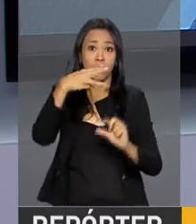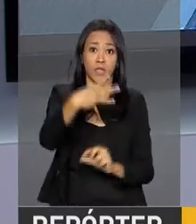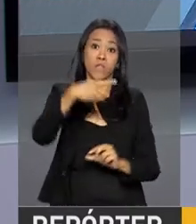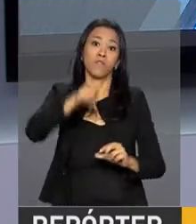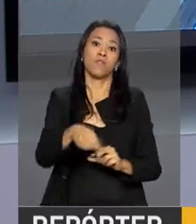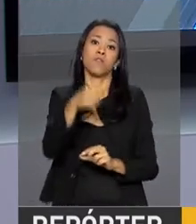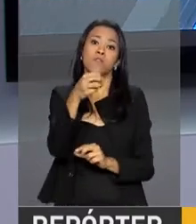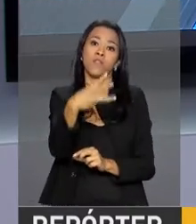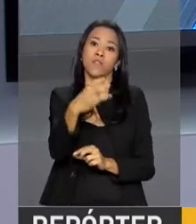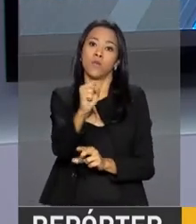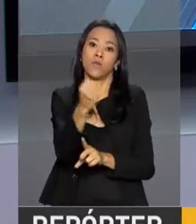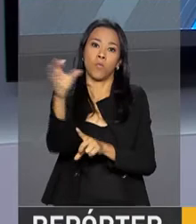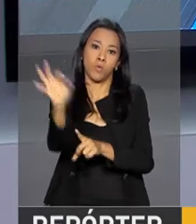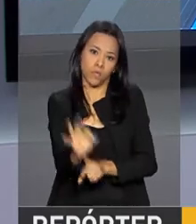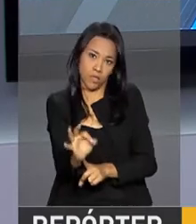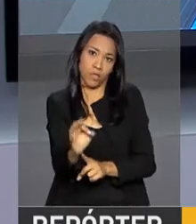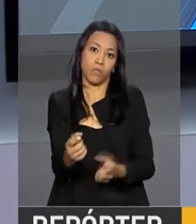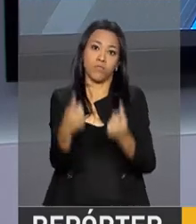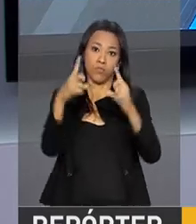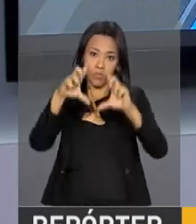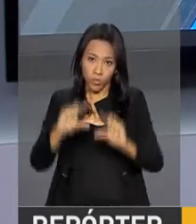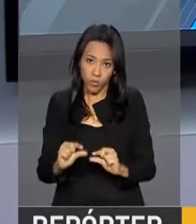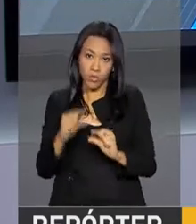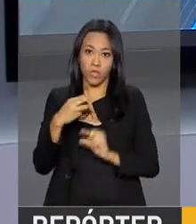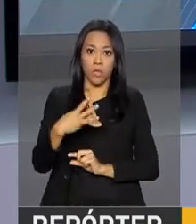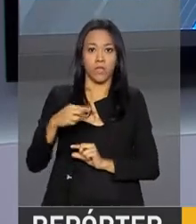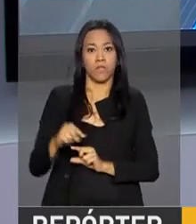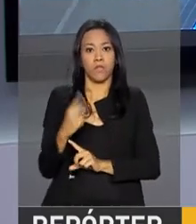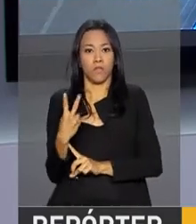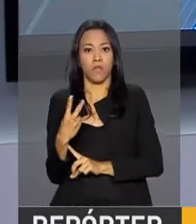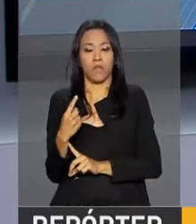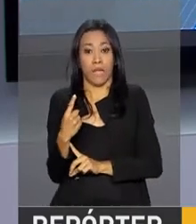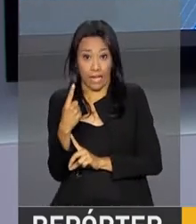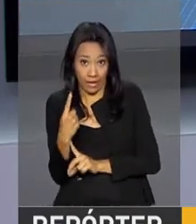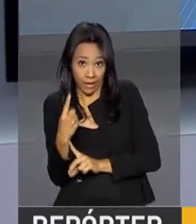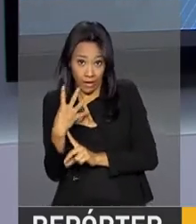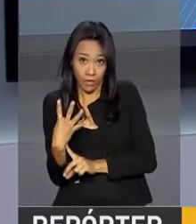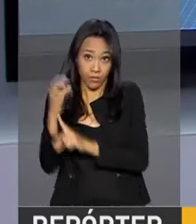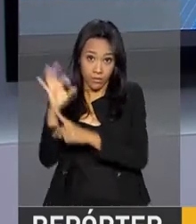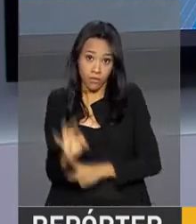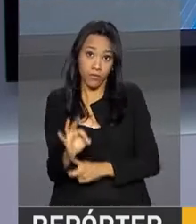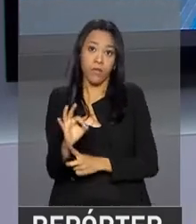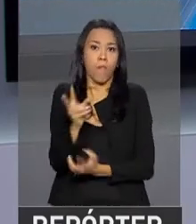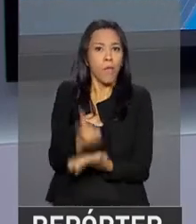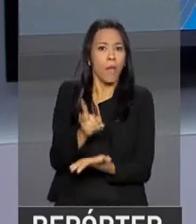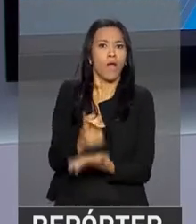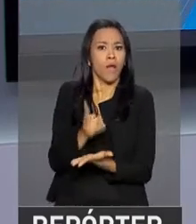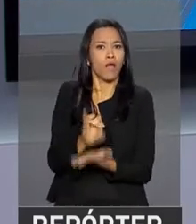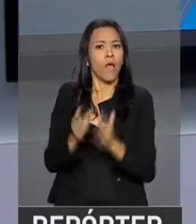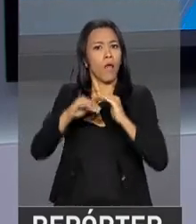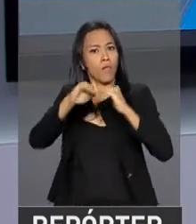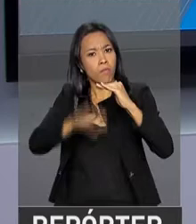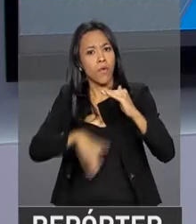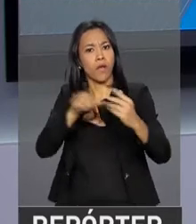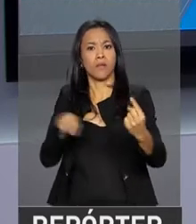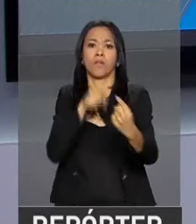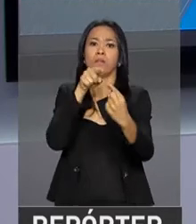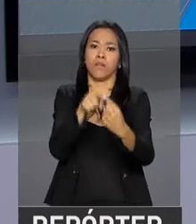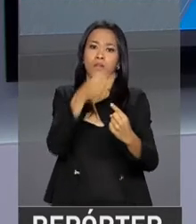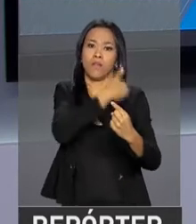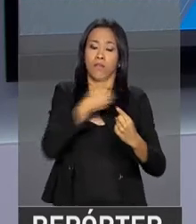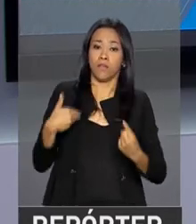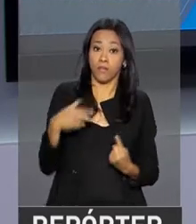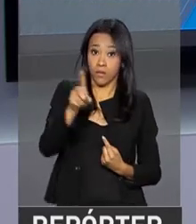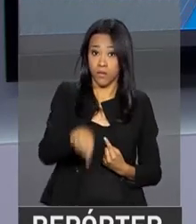3,38 por cento para 3,14 por cento permanece assim bem abaixo do centro da meta de